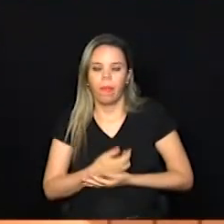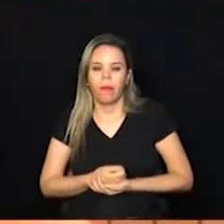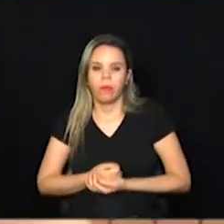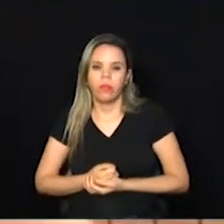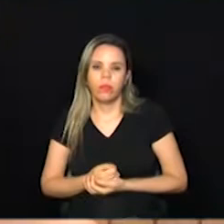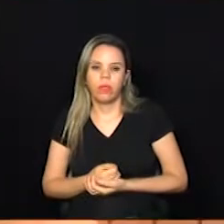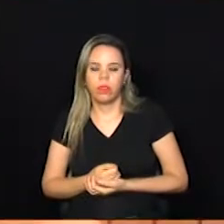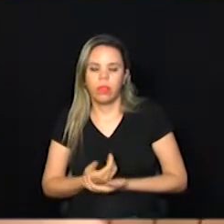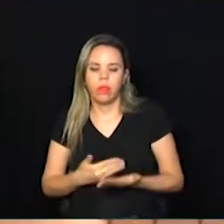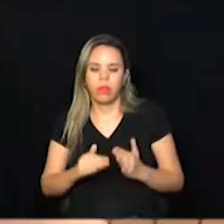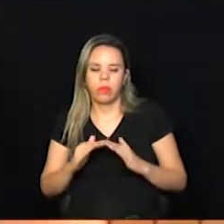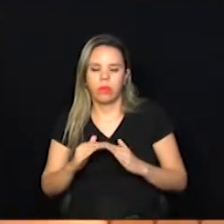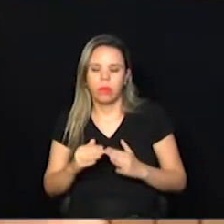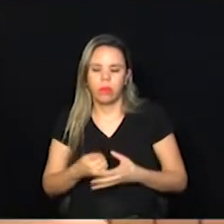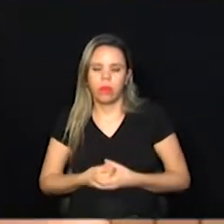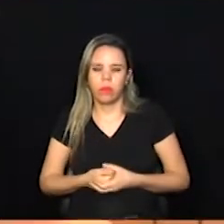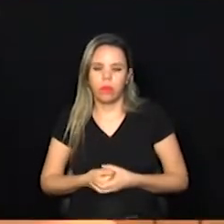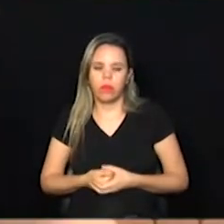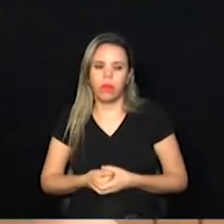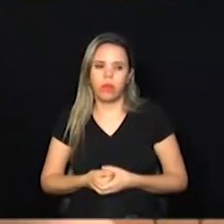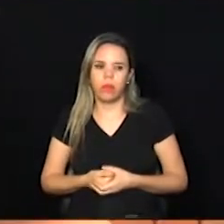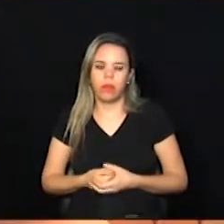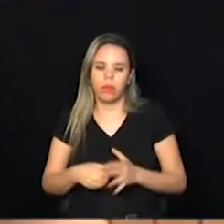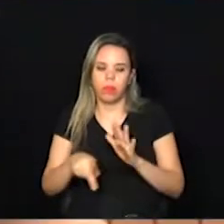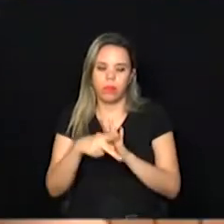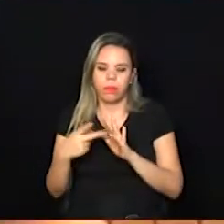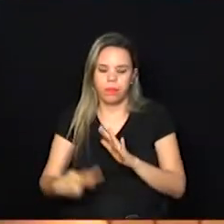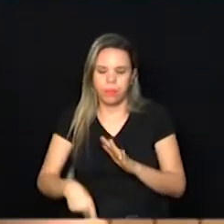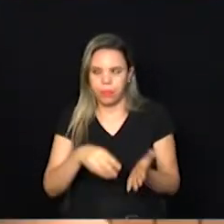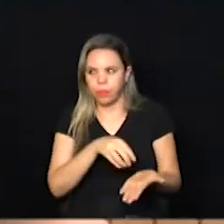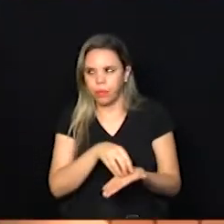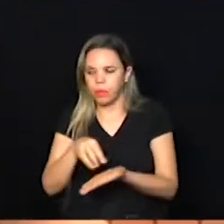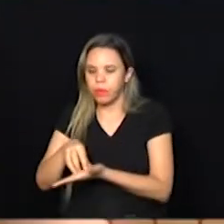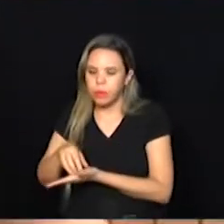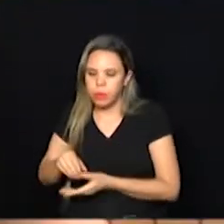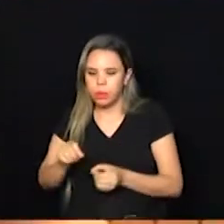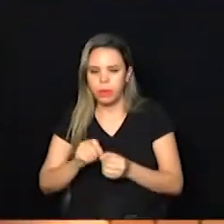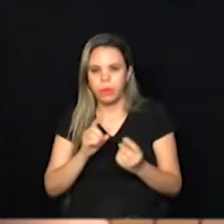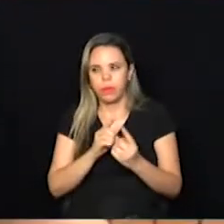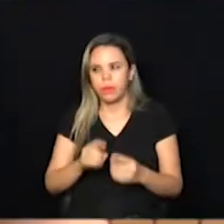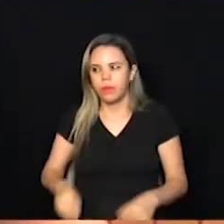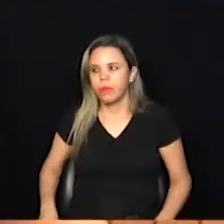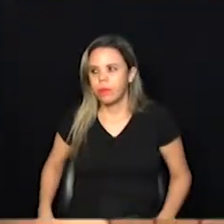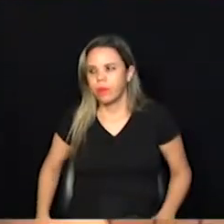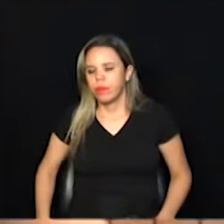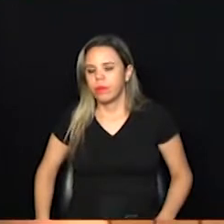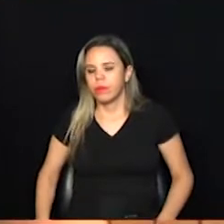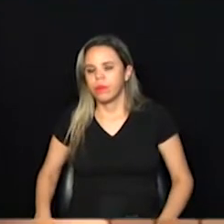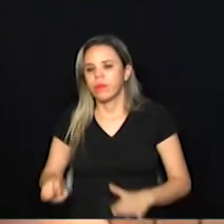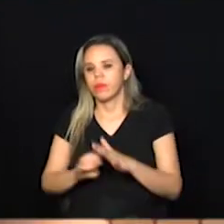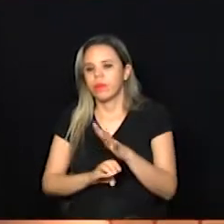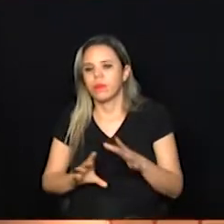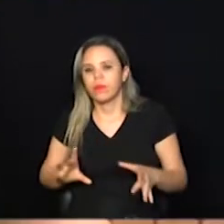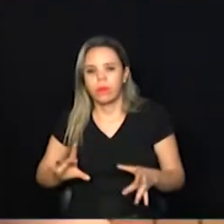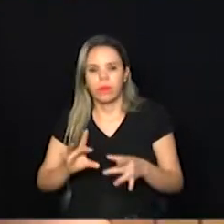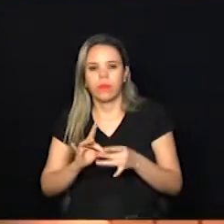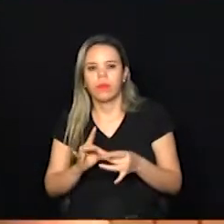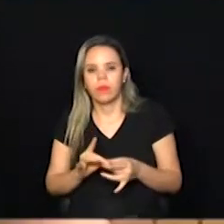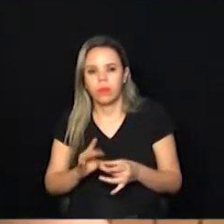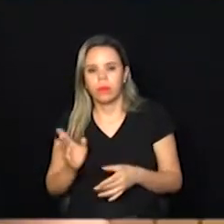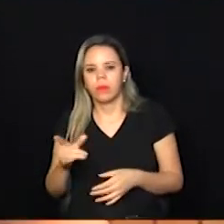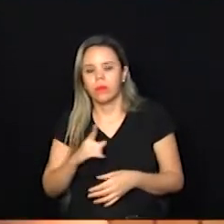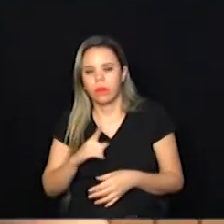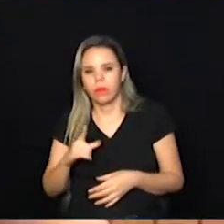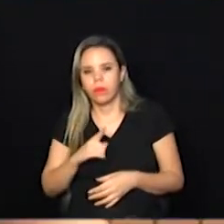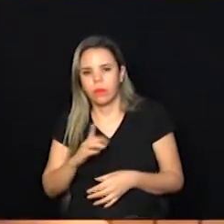nas escolas, né? Da própria rede que faz o atendimento, as empresas conveniadas. Já tivemos,